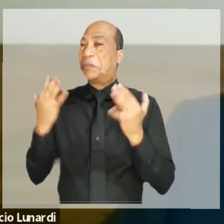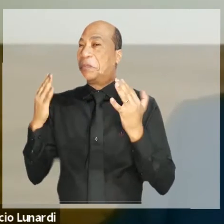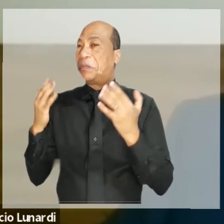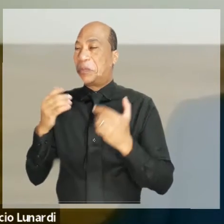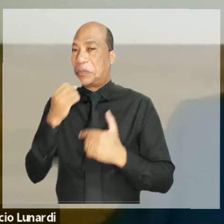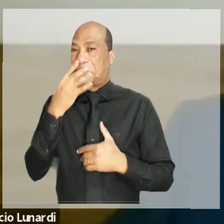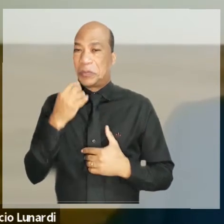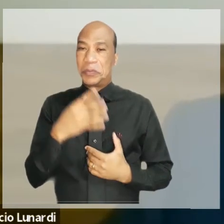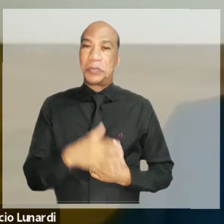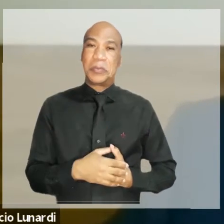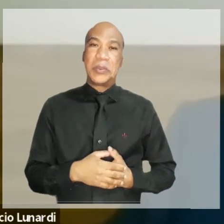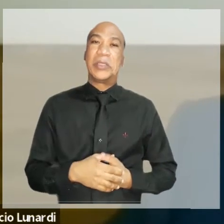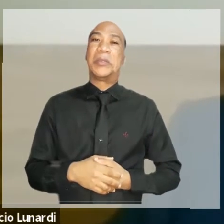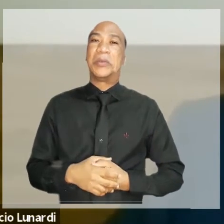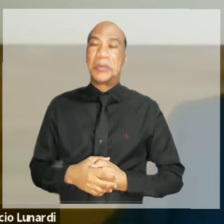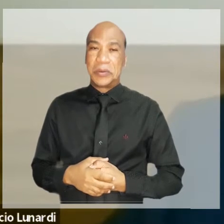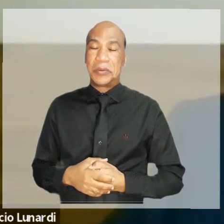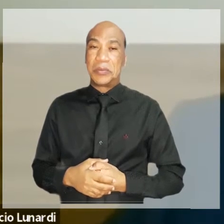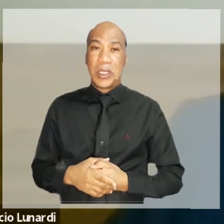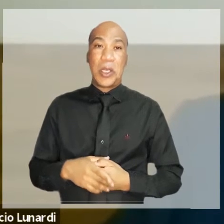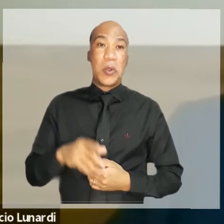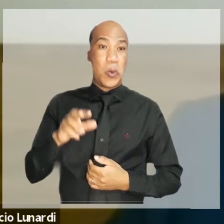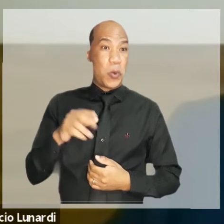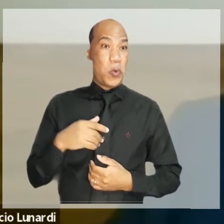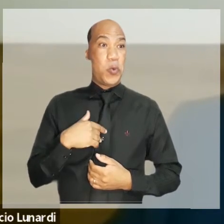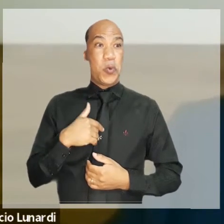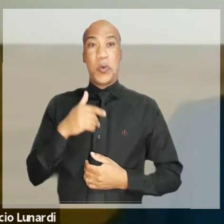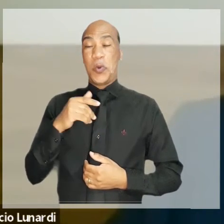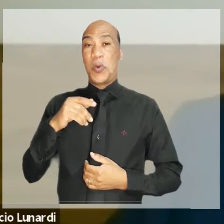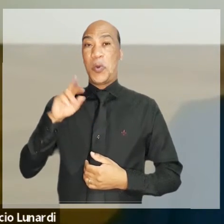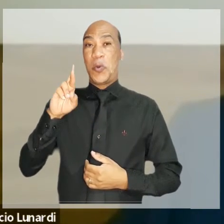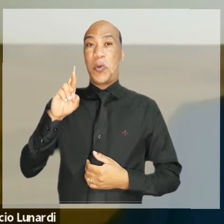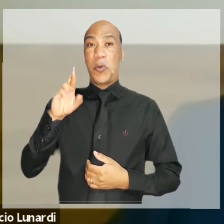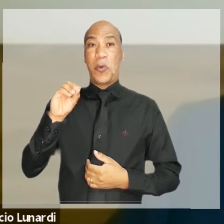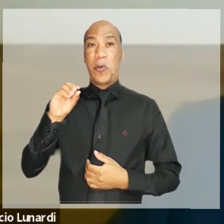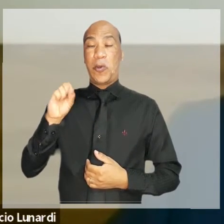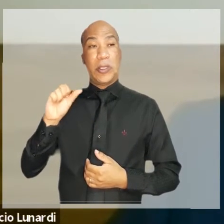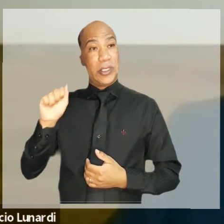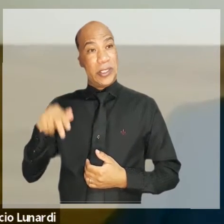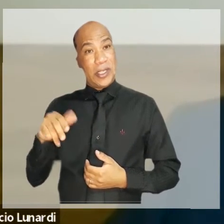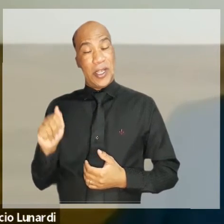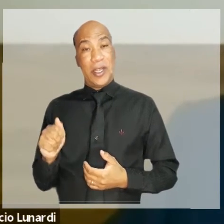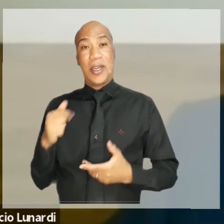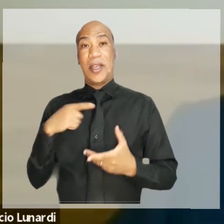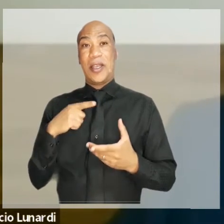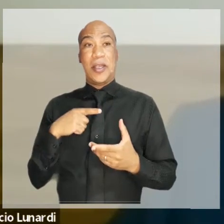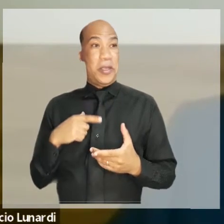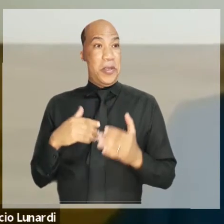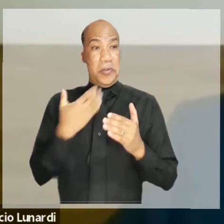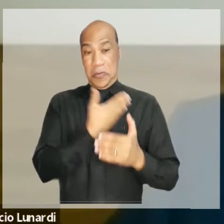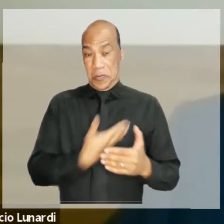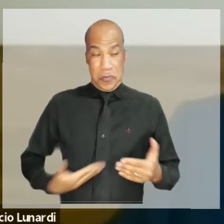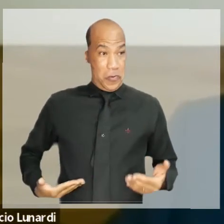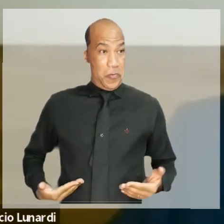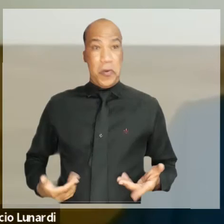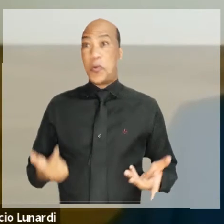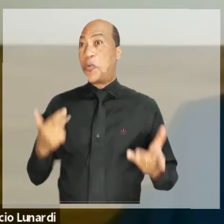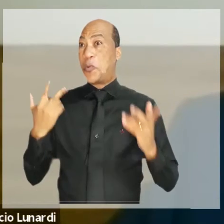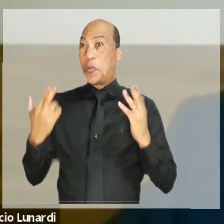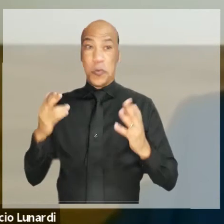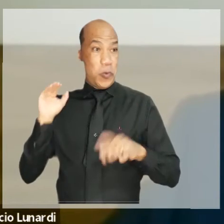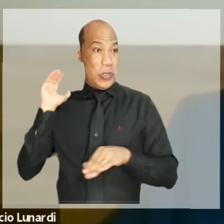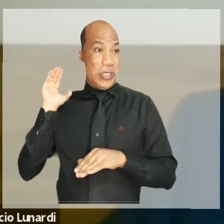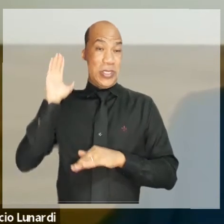dessa maneira, será um salto de qualidade de vida para todos os cidadãos. Muitas participações muito bacanas aqui no chat